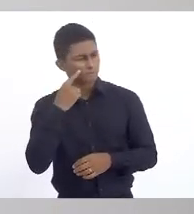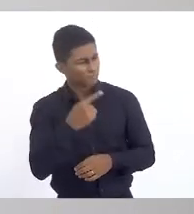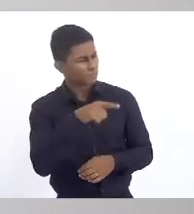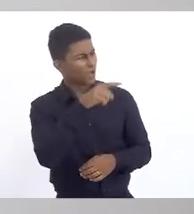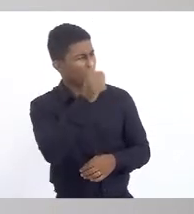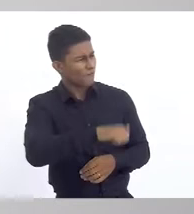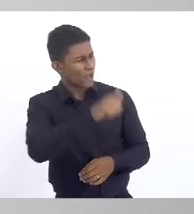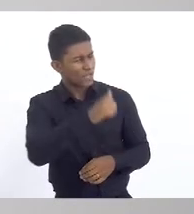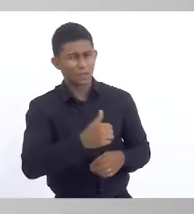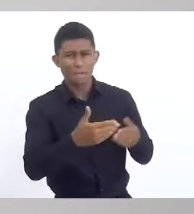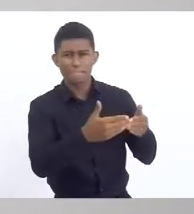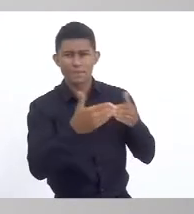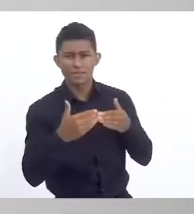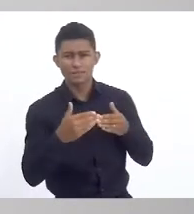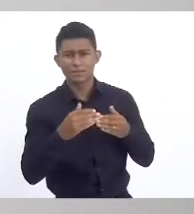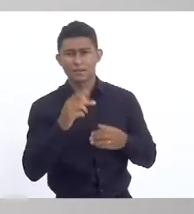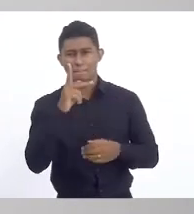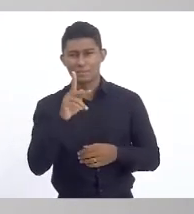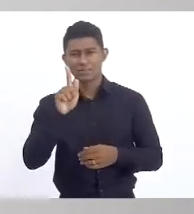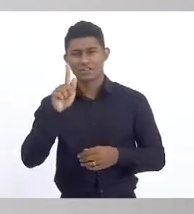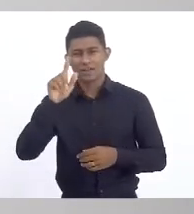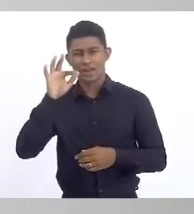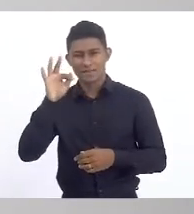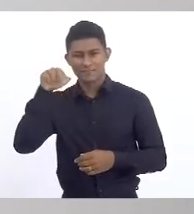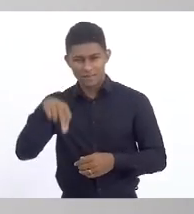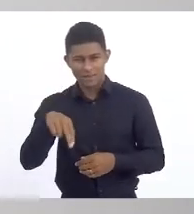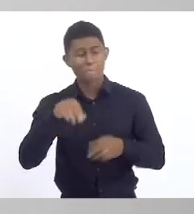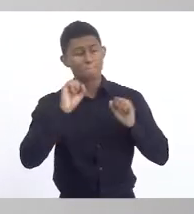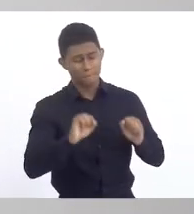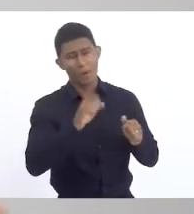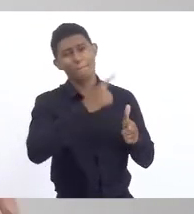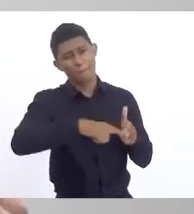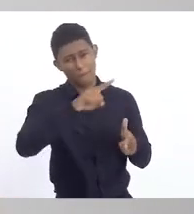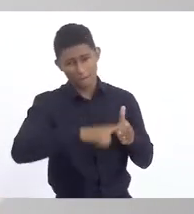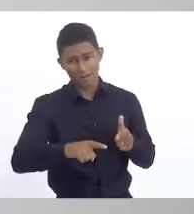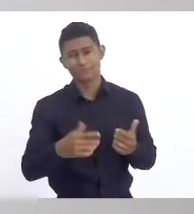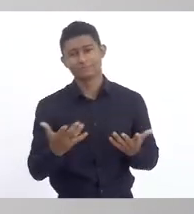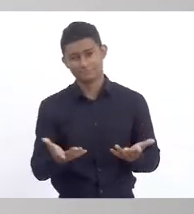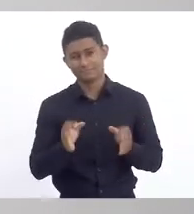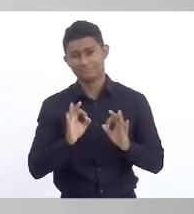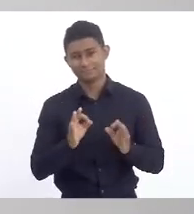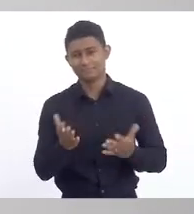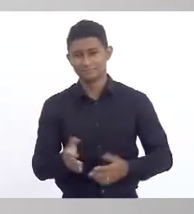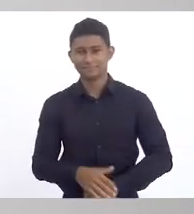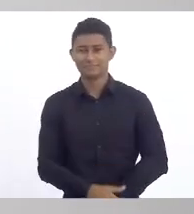da PGFN, pode dar um problema na lei. Tá.